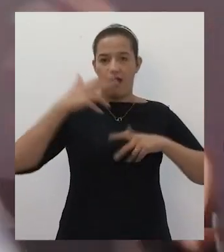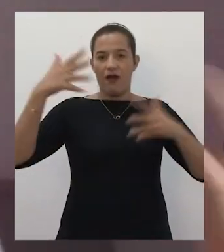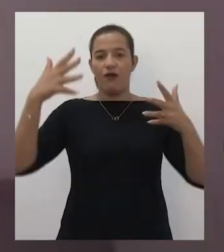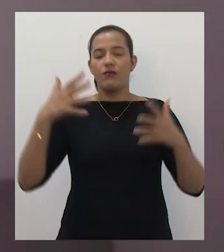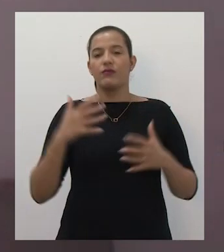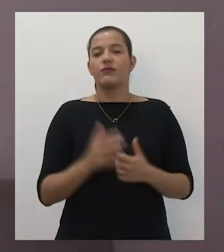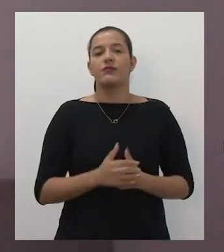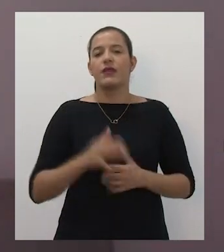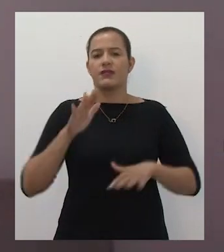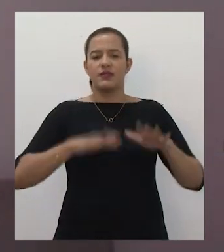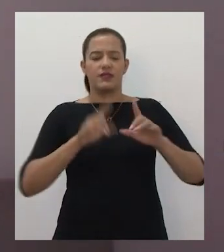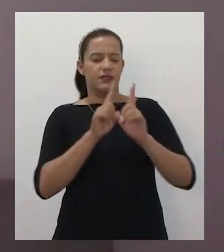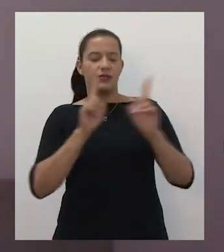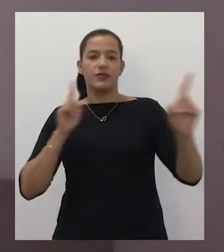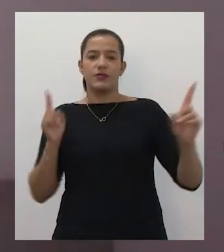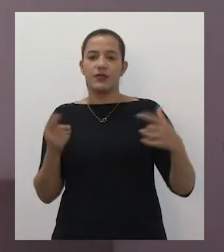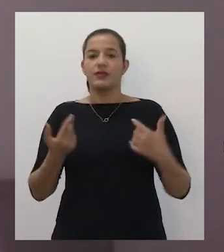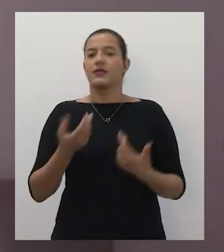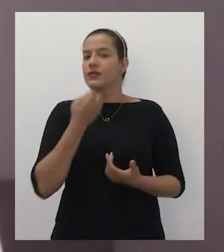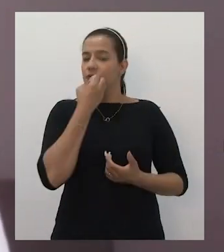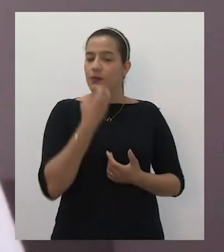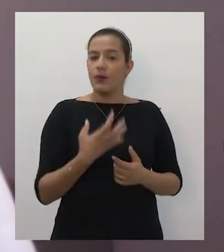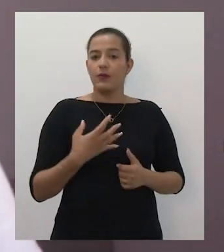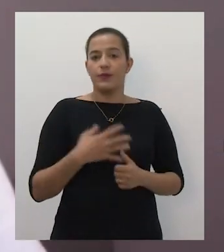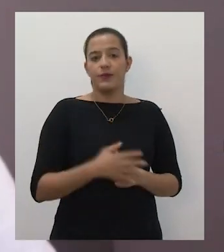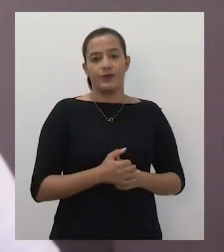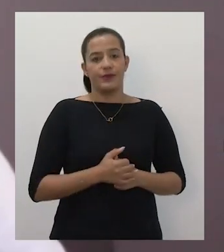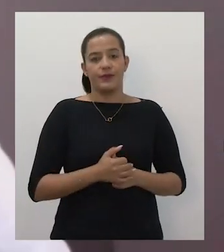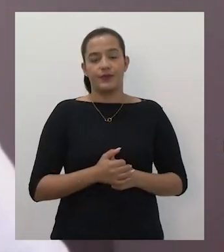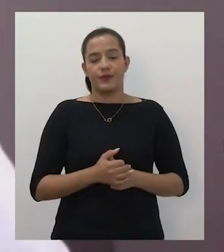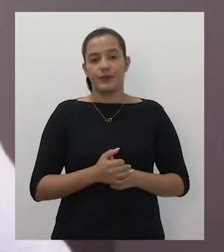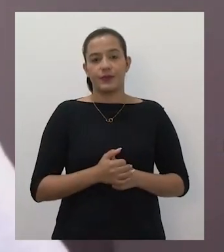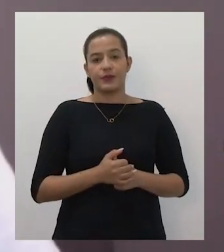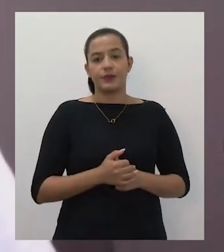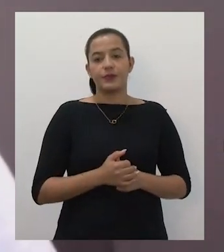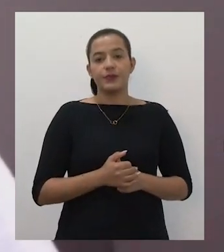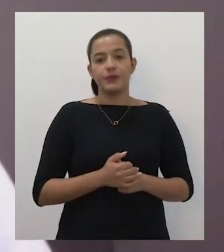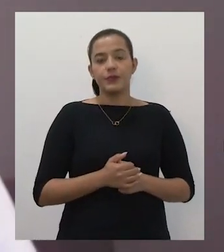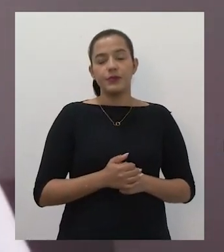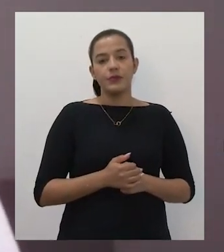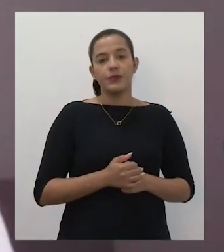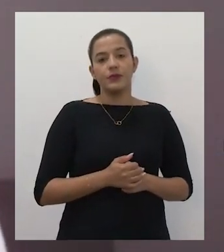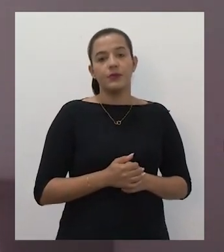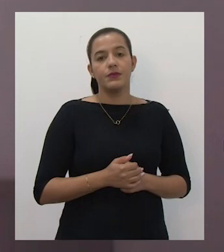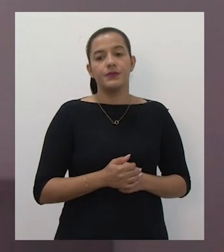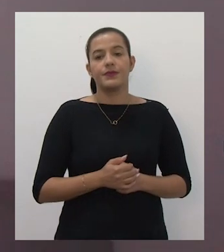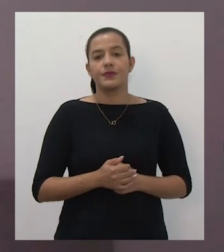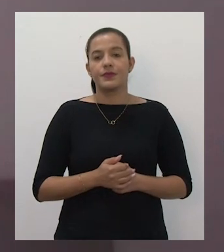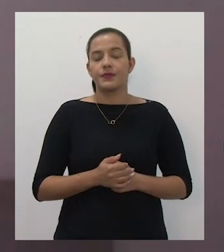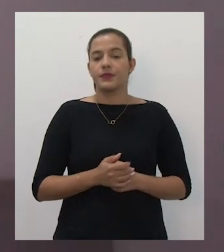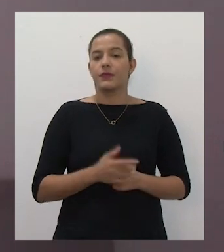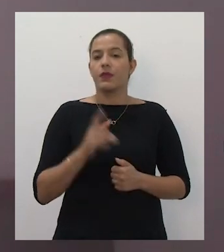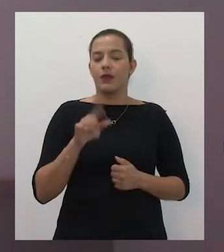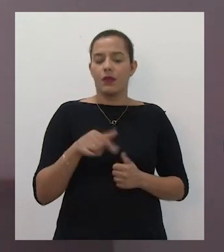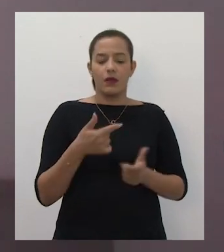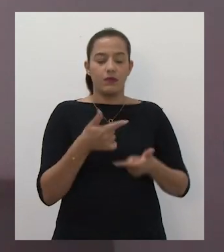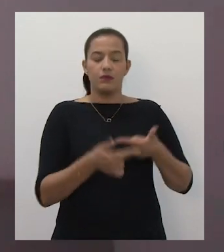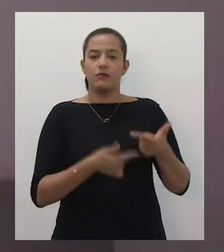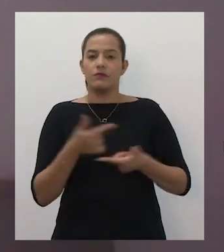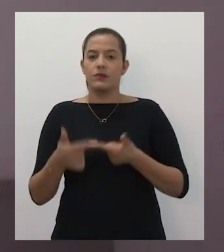mesmo distante. Isso é muito bom. E isso é um trabalho